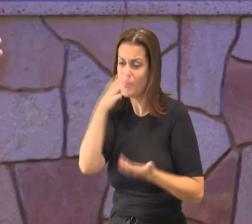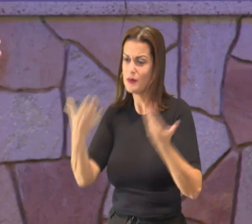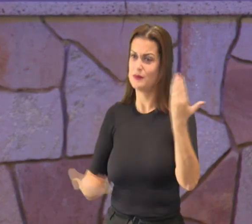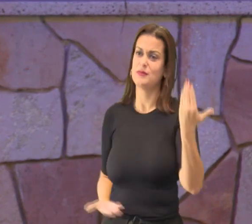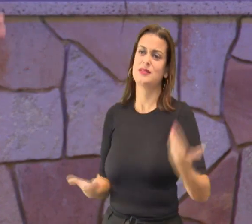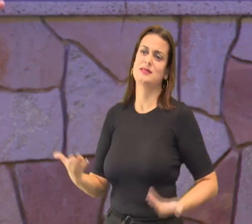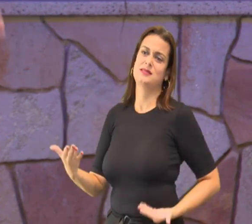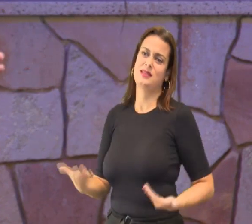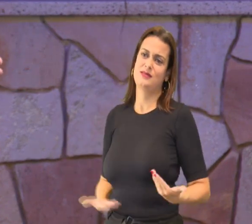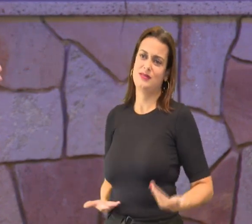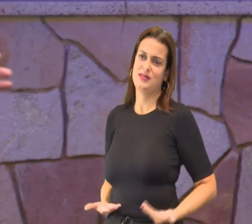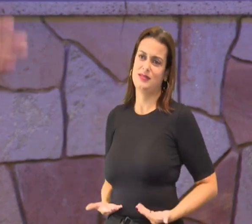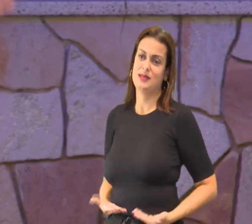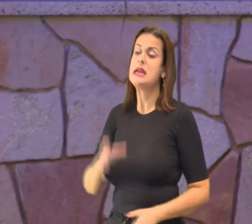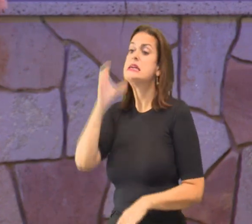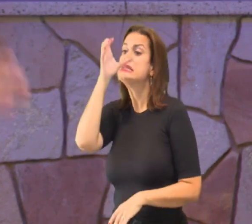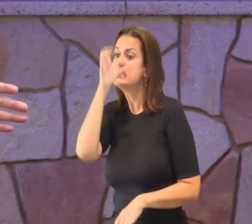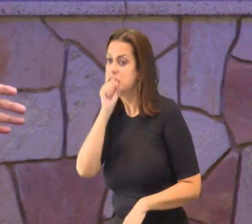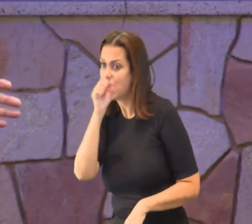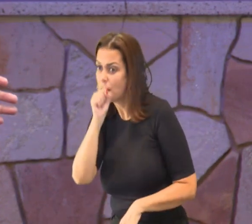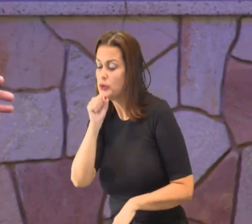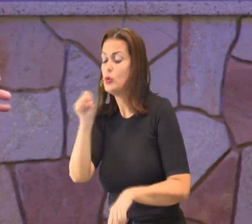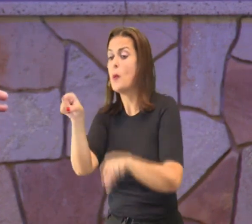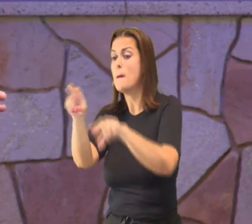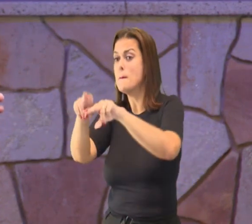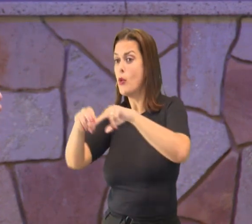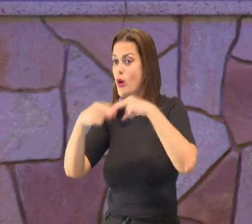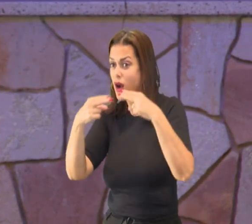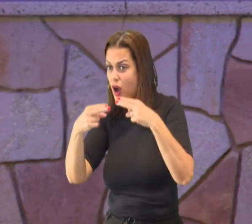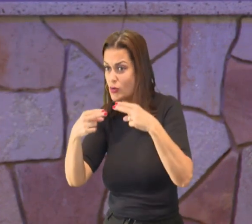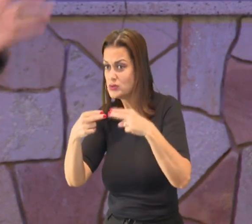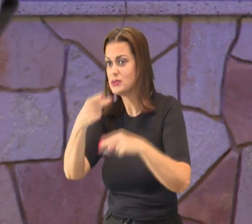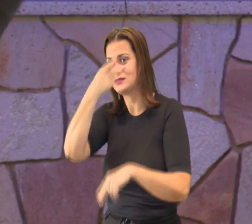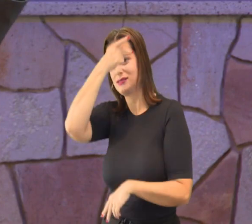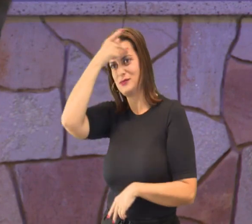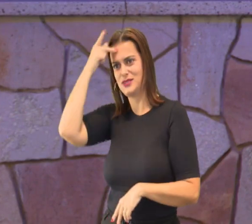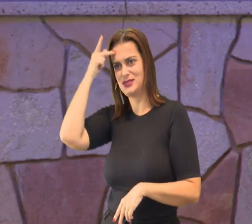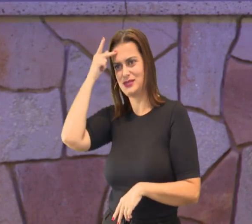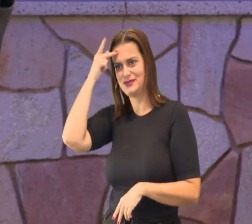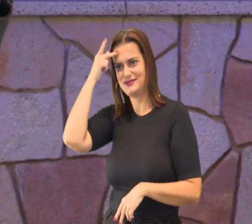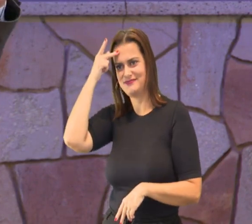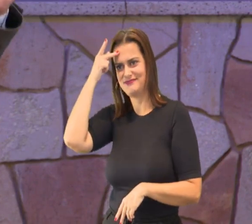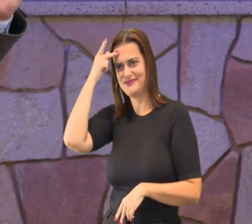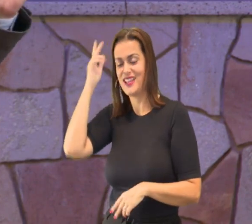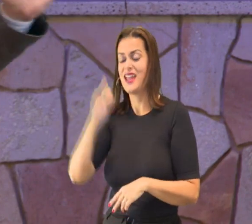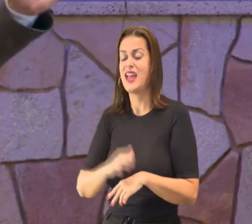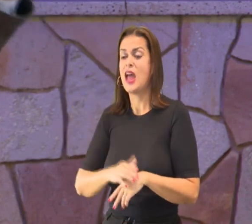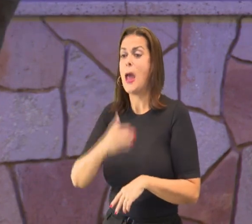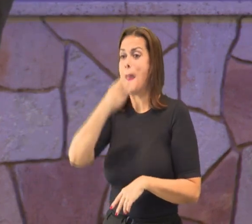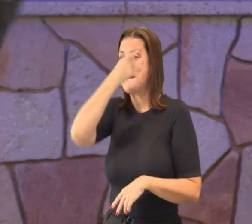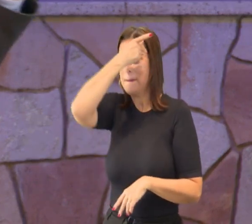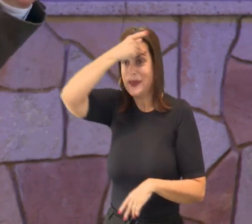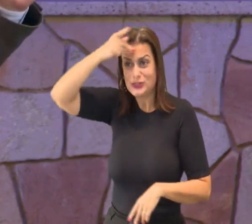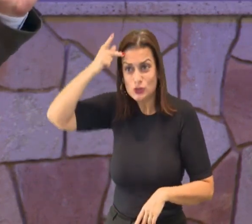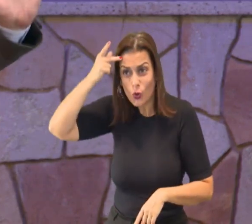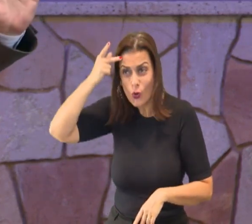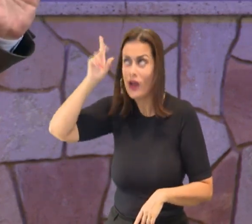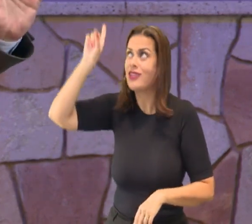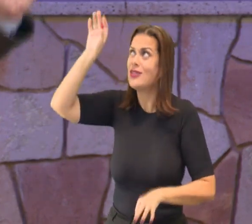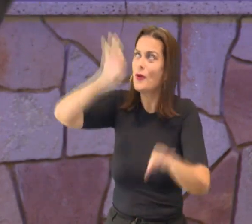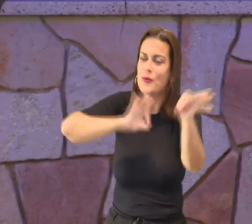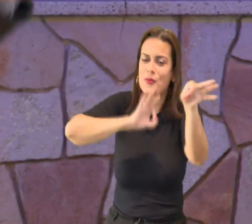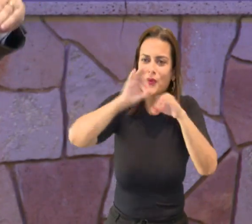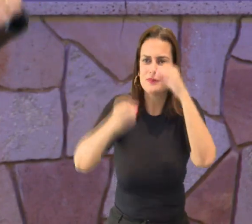homem. O sábado, por causa do homem. O homem é a imagem e semelhança de Deus. O homem é a obra-prima de